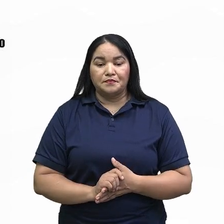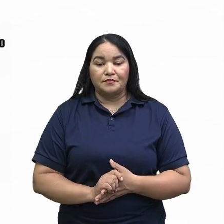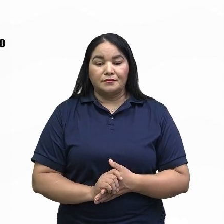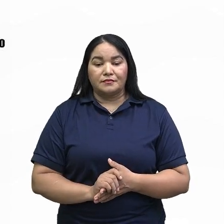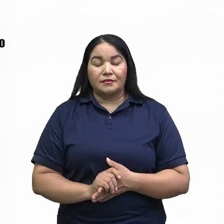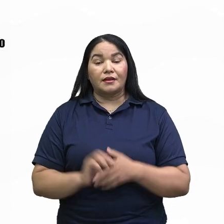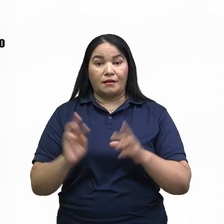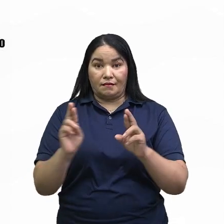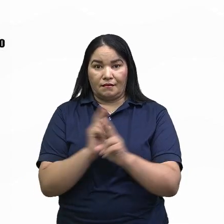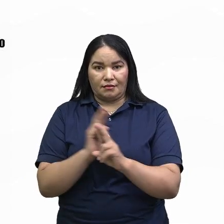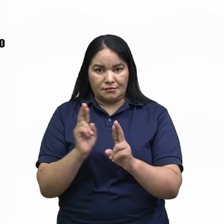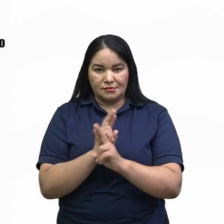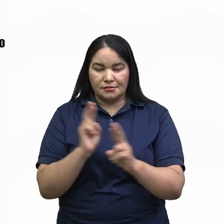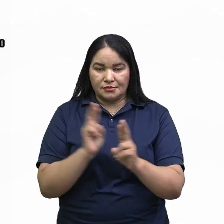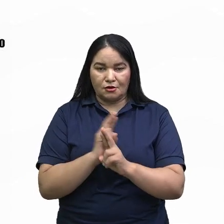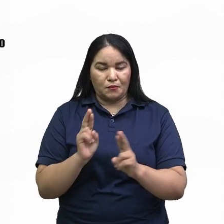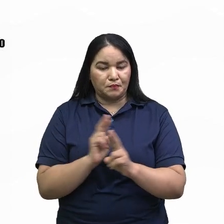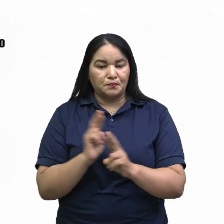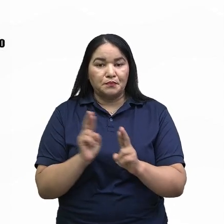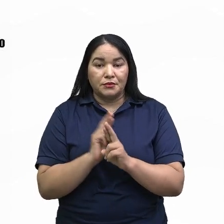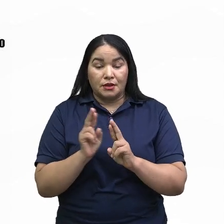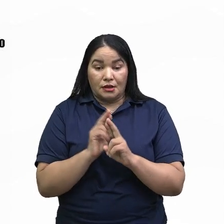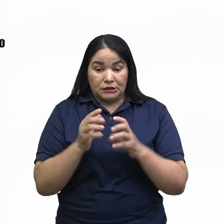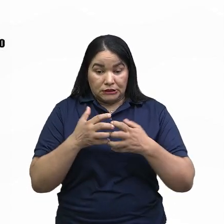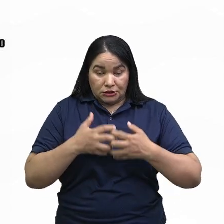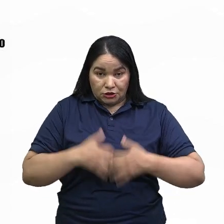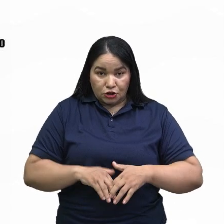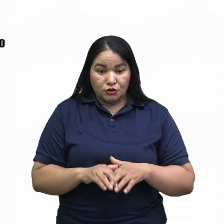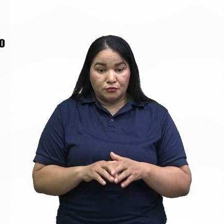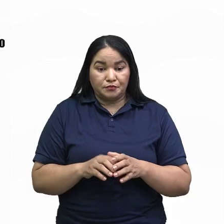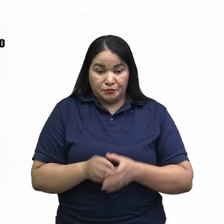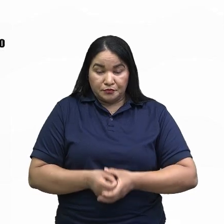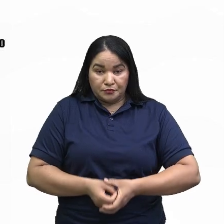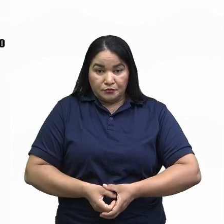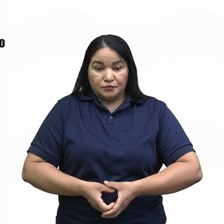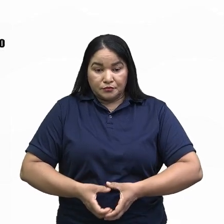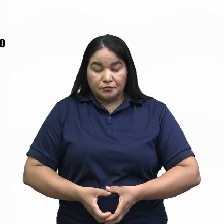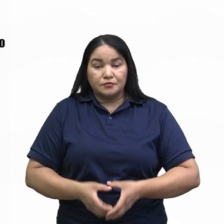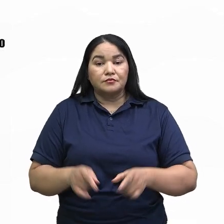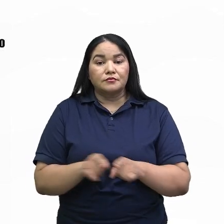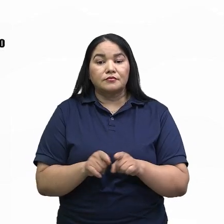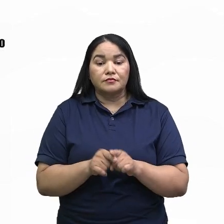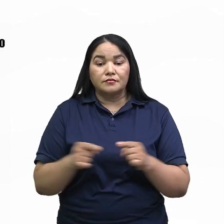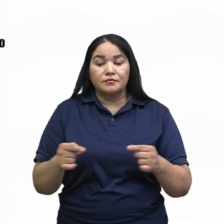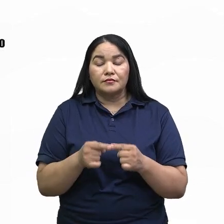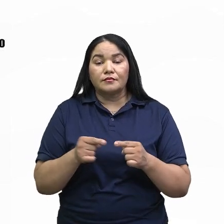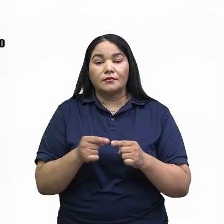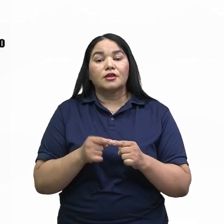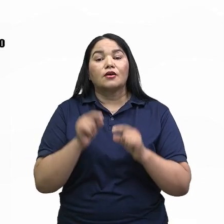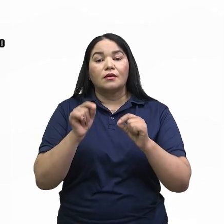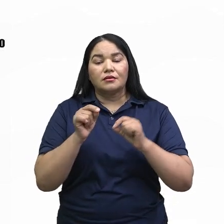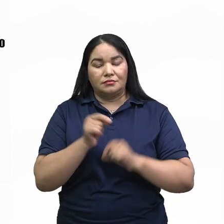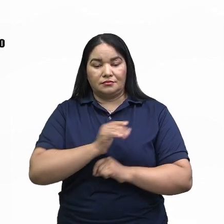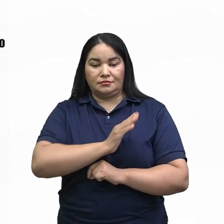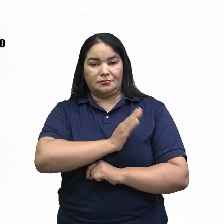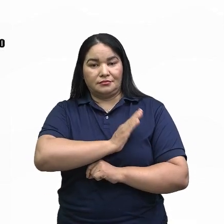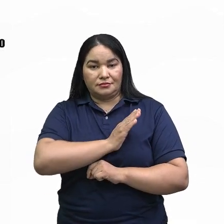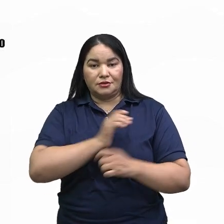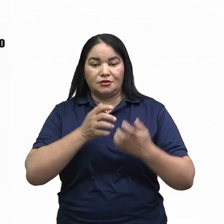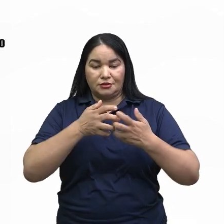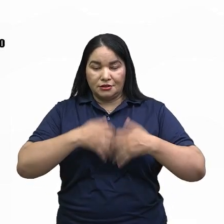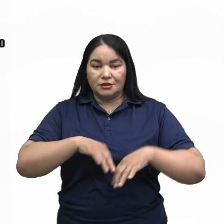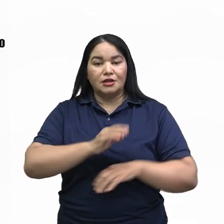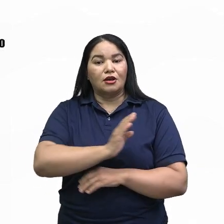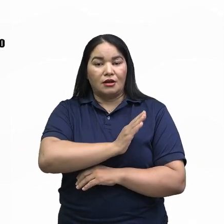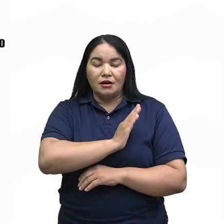A relação desse sistema, né, do aparelho urinário, também com o sistema cardiovascular, né? Então, qual a